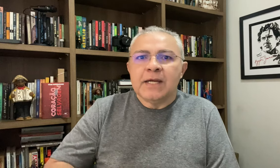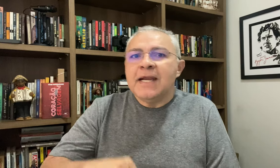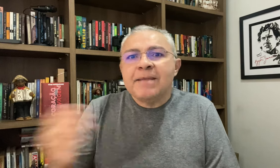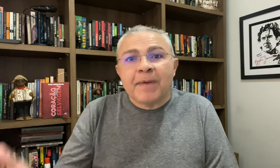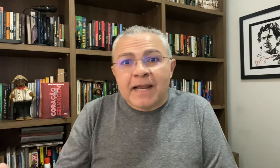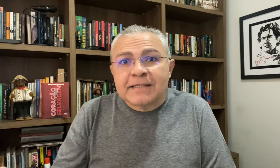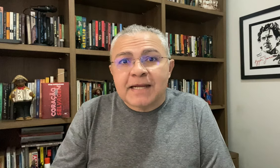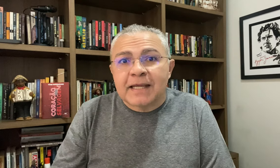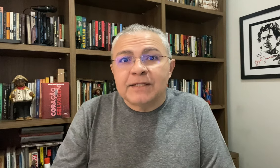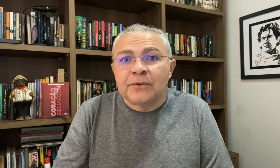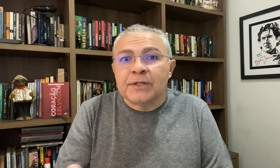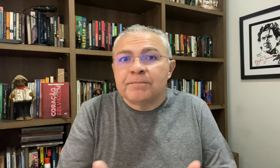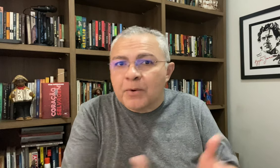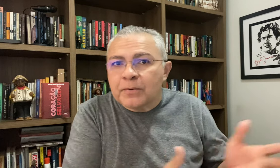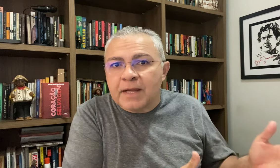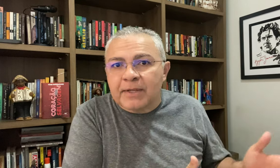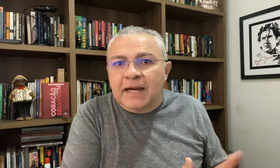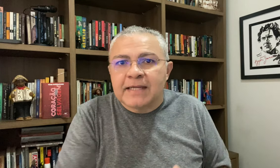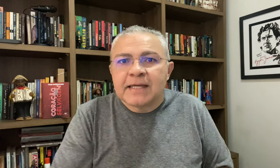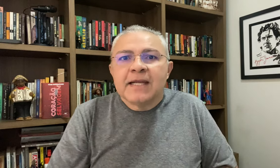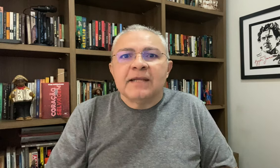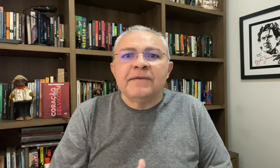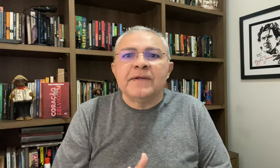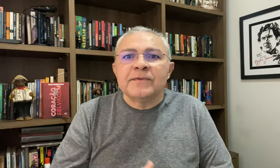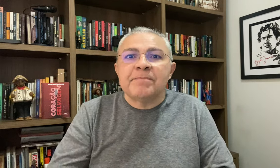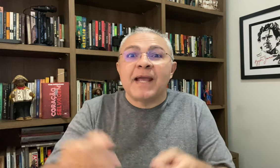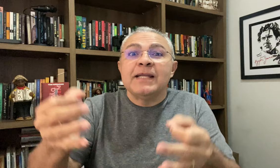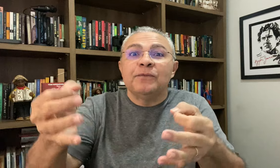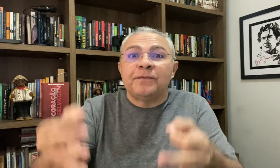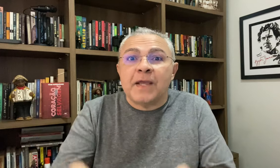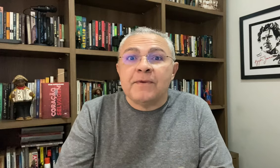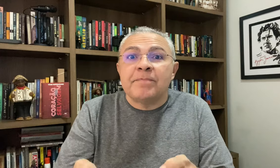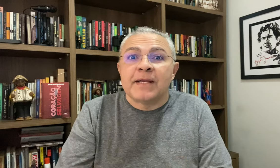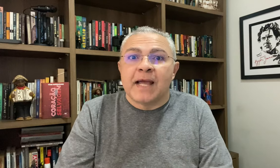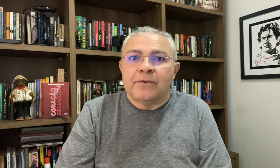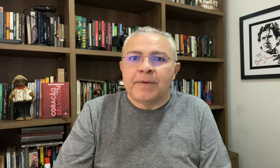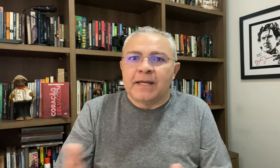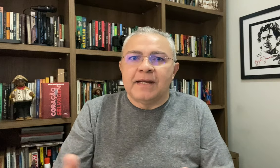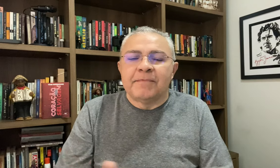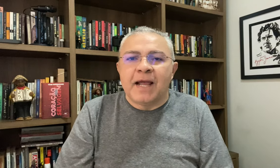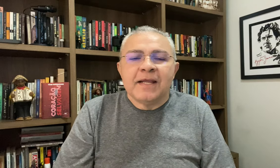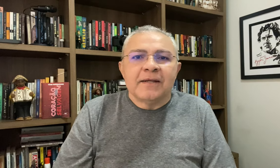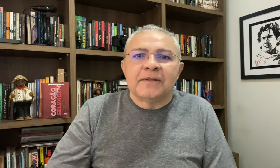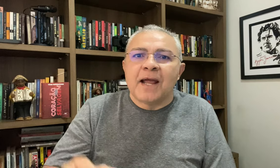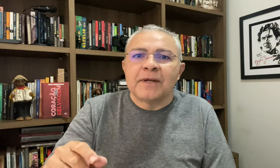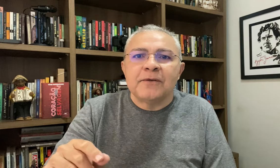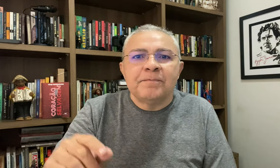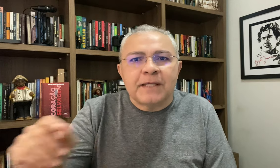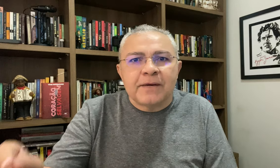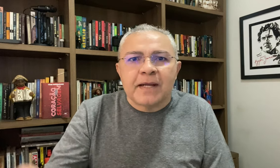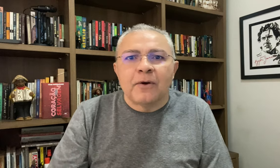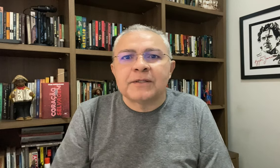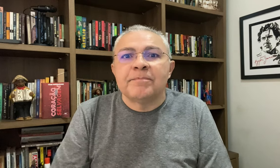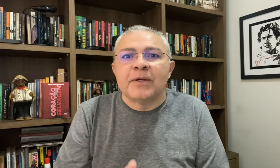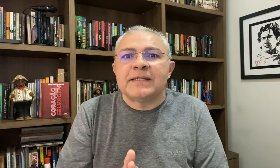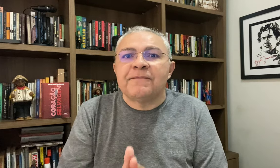Corte. Nem parecem aqueles dois de pouco tempo atrás que viviam se pegando feio em plenário. Para relembrar, eu trago aqui um